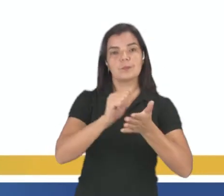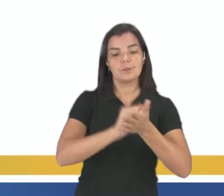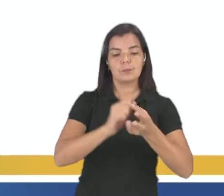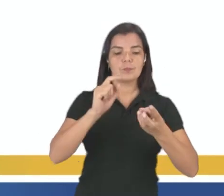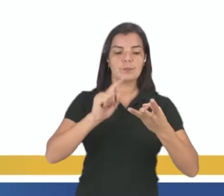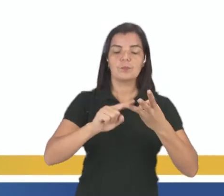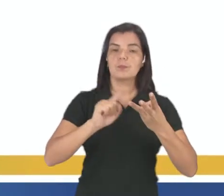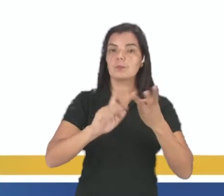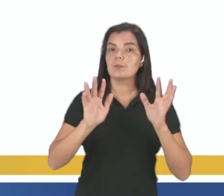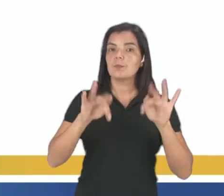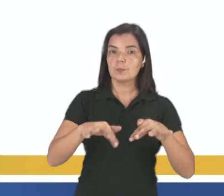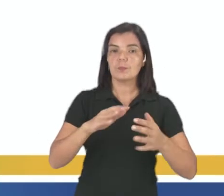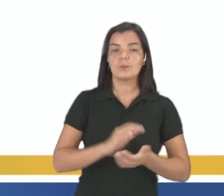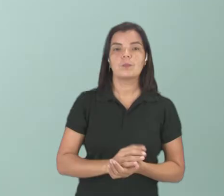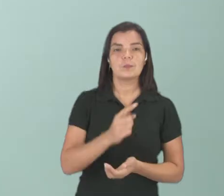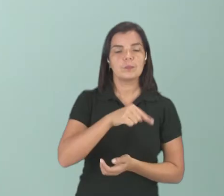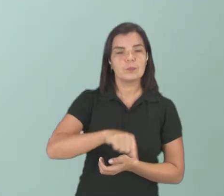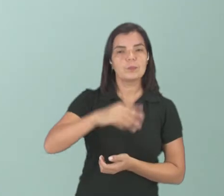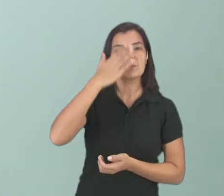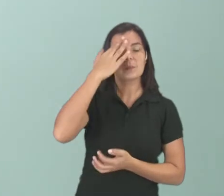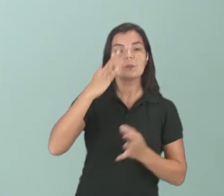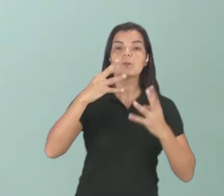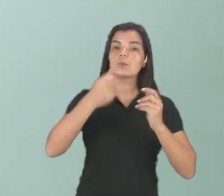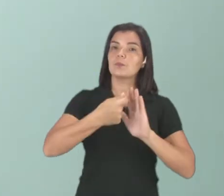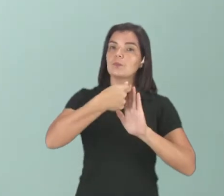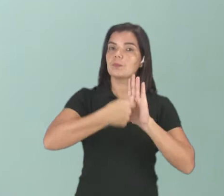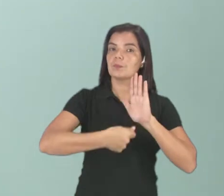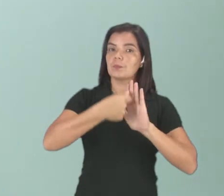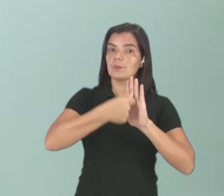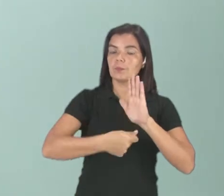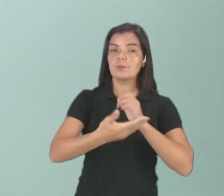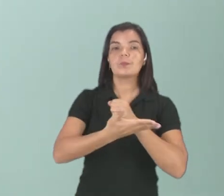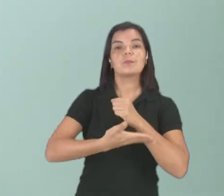desenvolvimento e a conclusão. Vocês sabem que toda redação